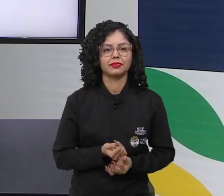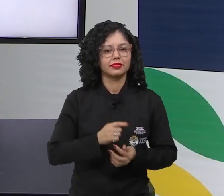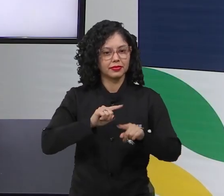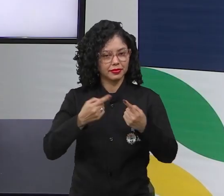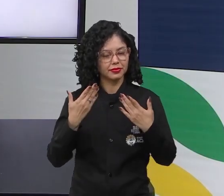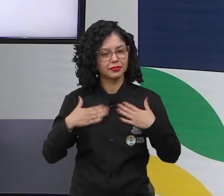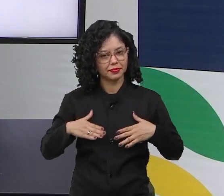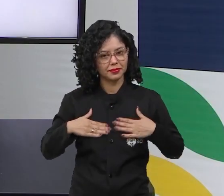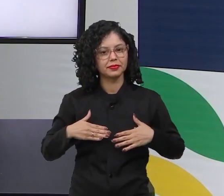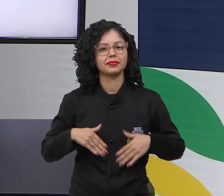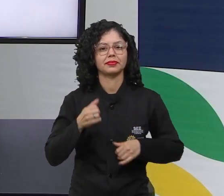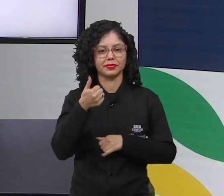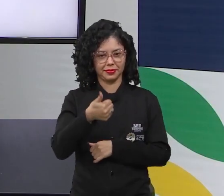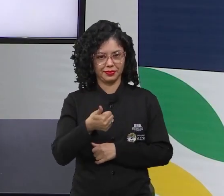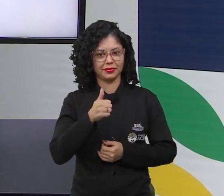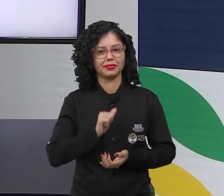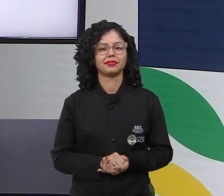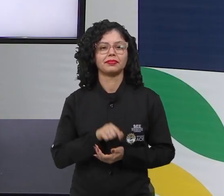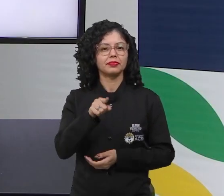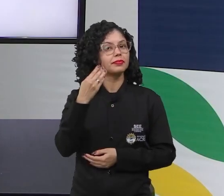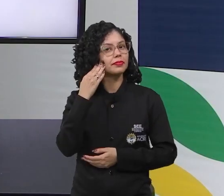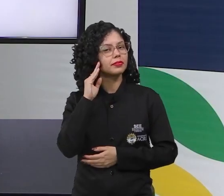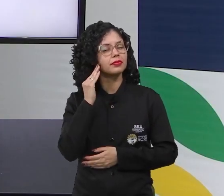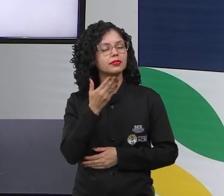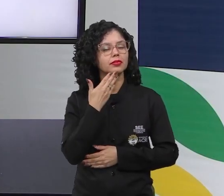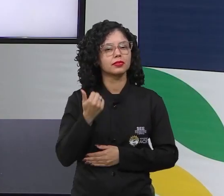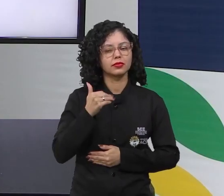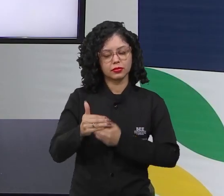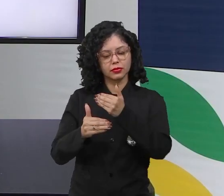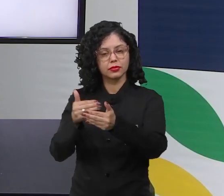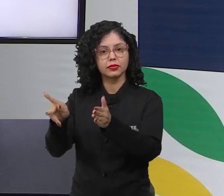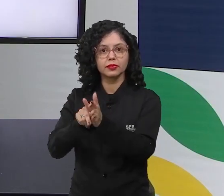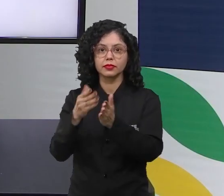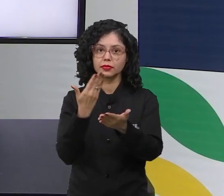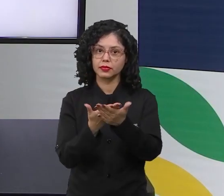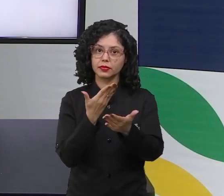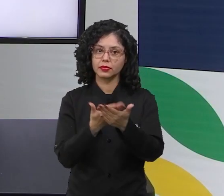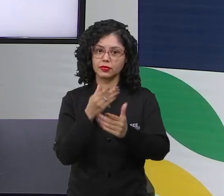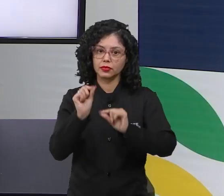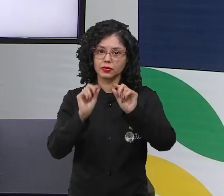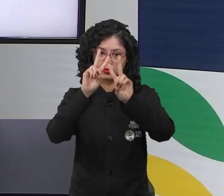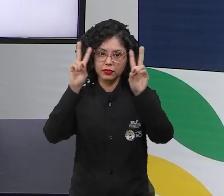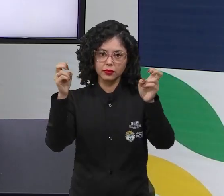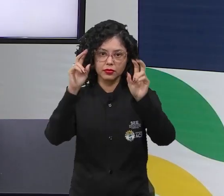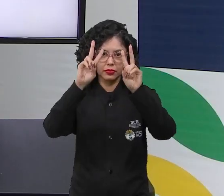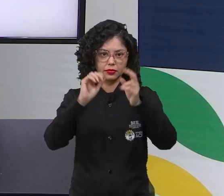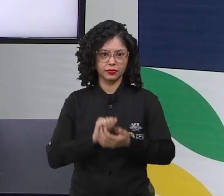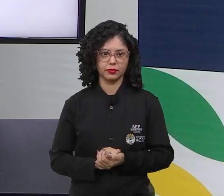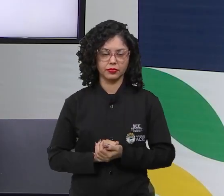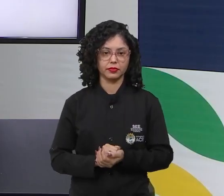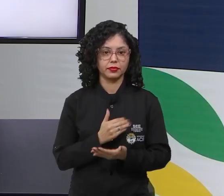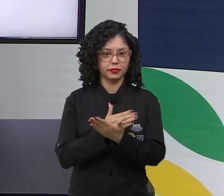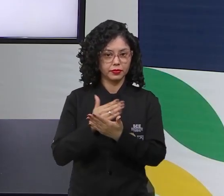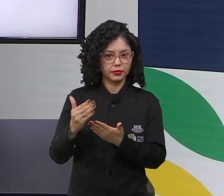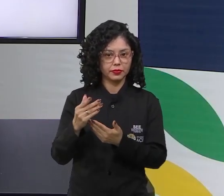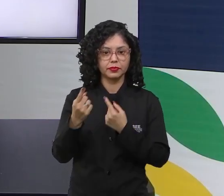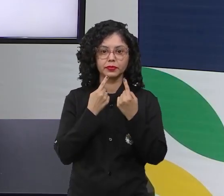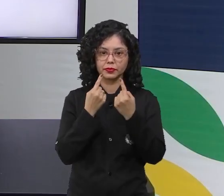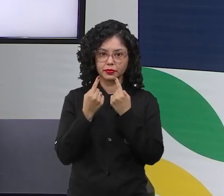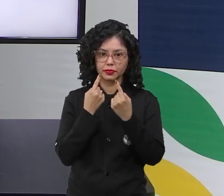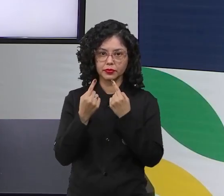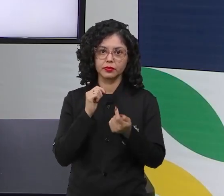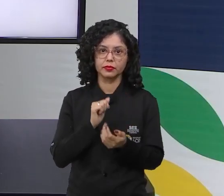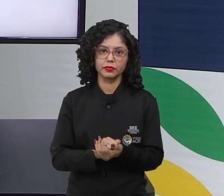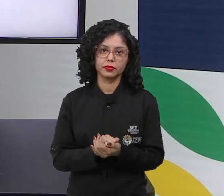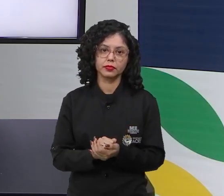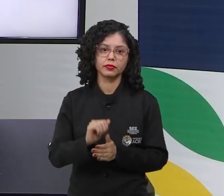mas calma que vai dar certo. Você vai compreender no decorrer dessa aula sobre o que nós trataremos. Mas para começo de conversa,